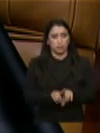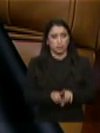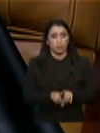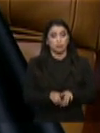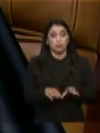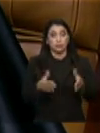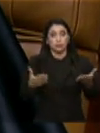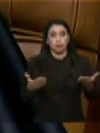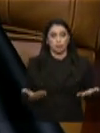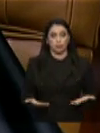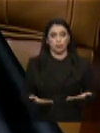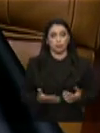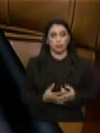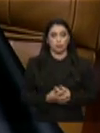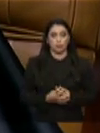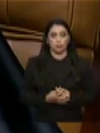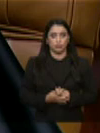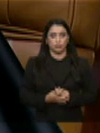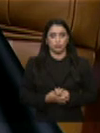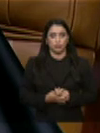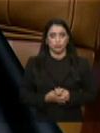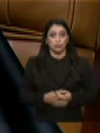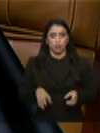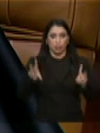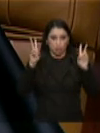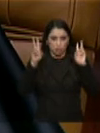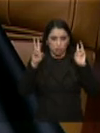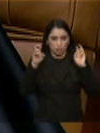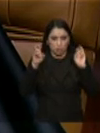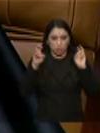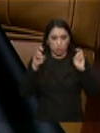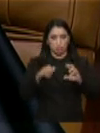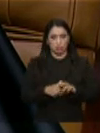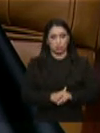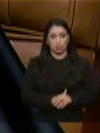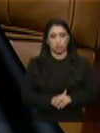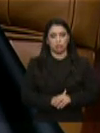Então, em relação a esse tema,